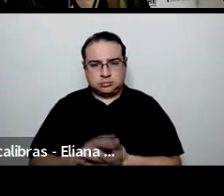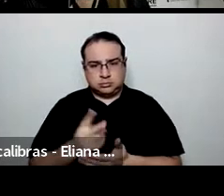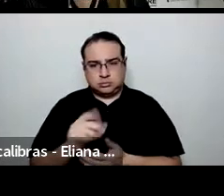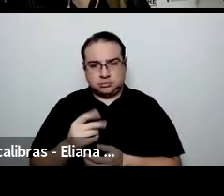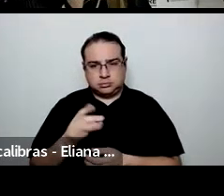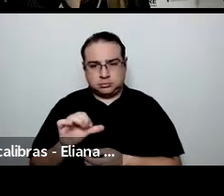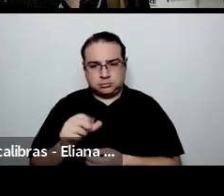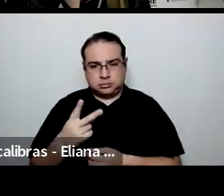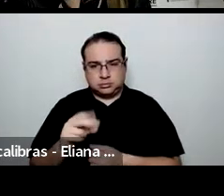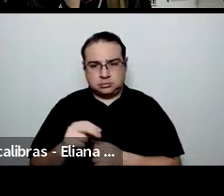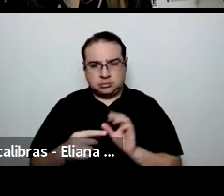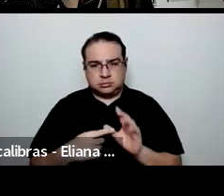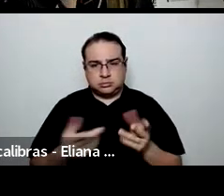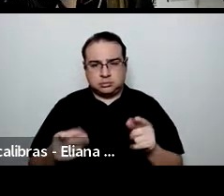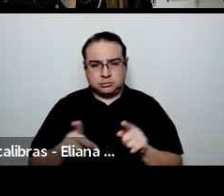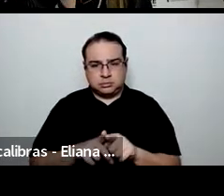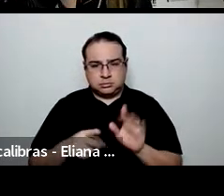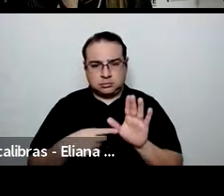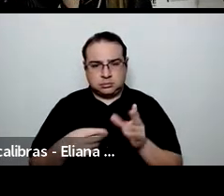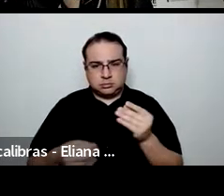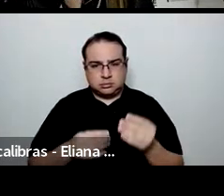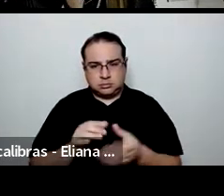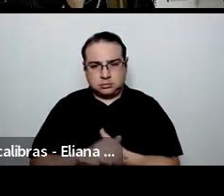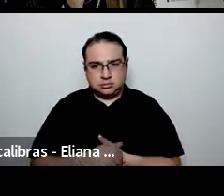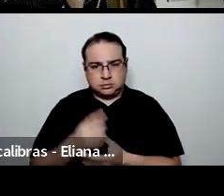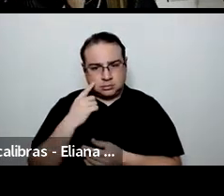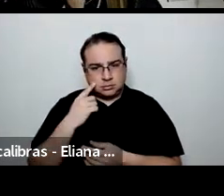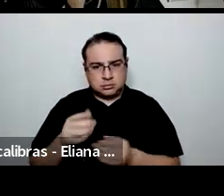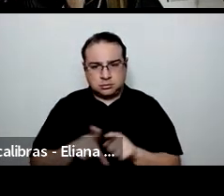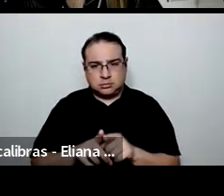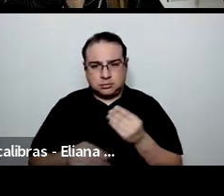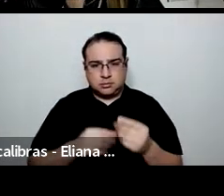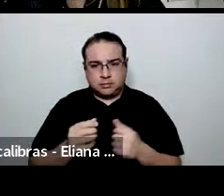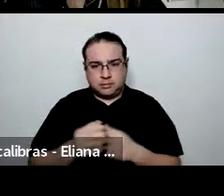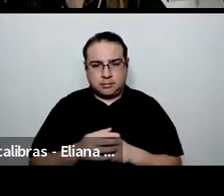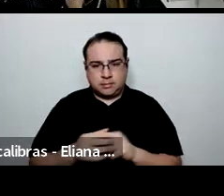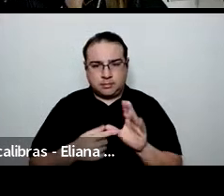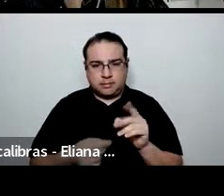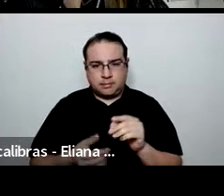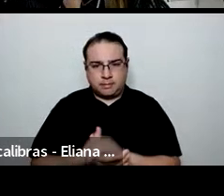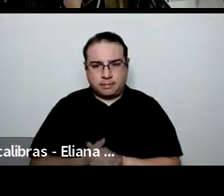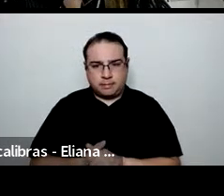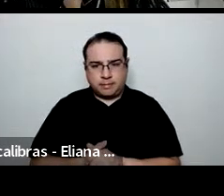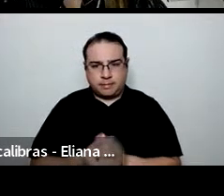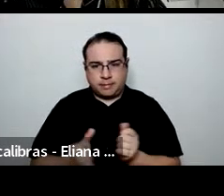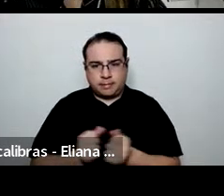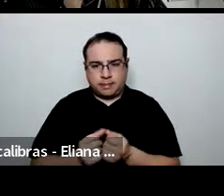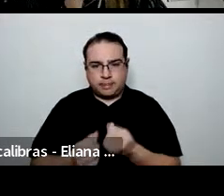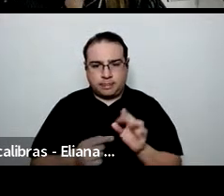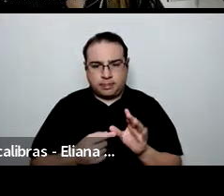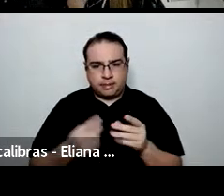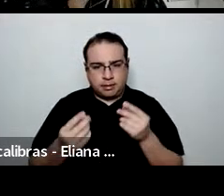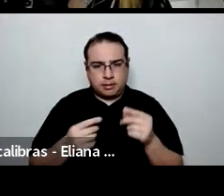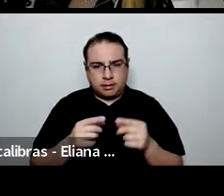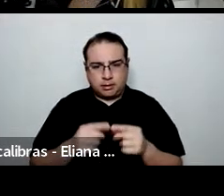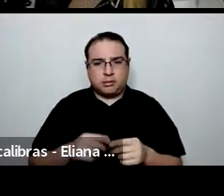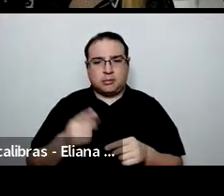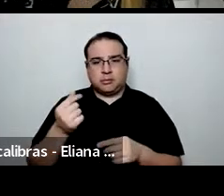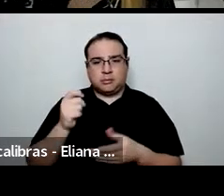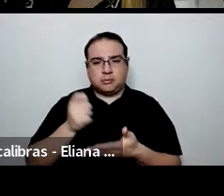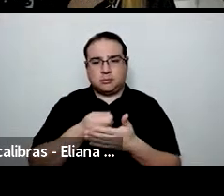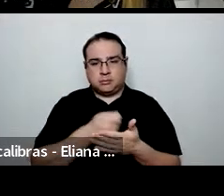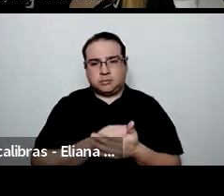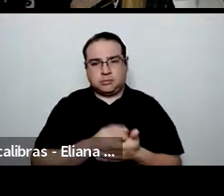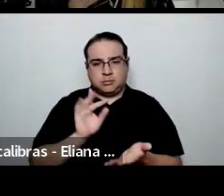2020 os recursos É corrido utilizar equipamentos de som conhecidos como paredões de som que possuem alto custo financeiro